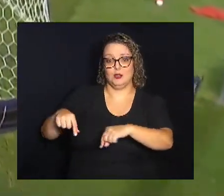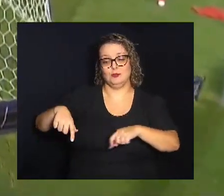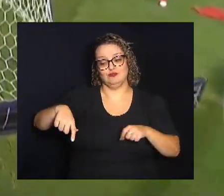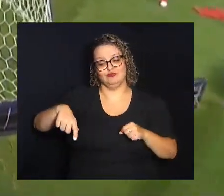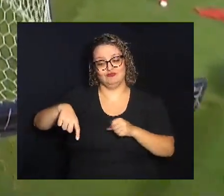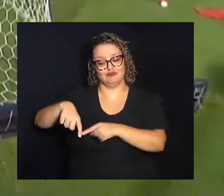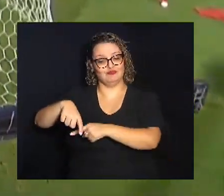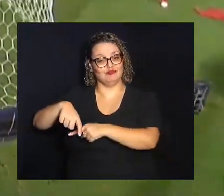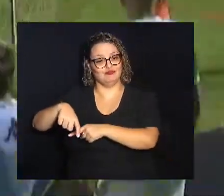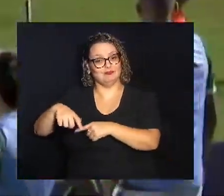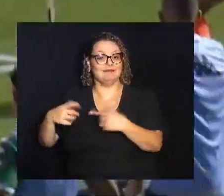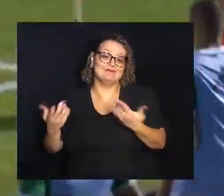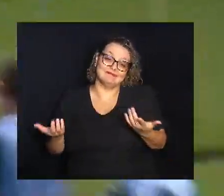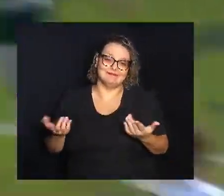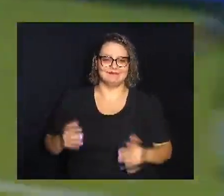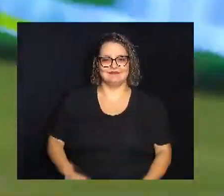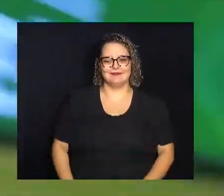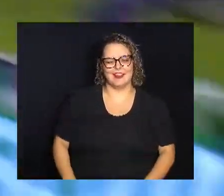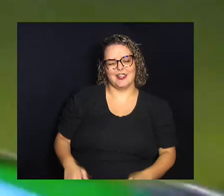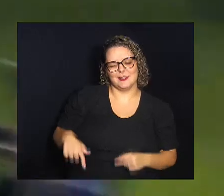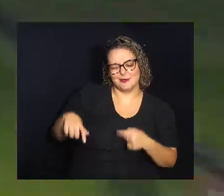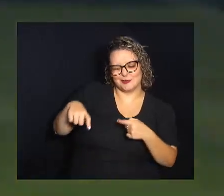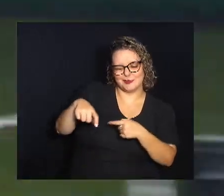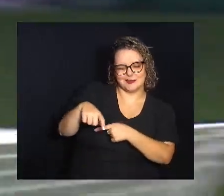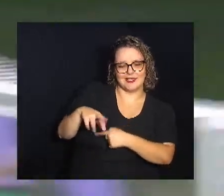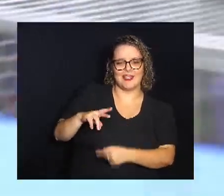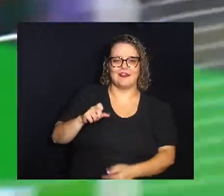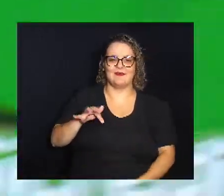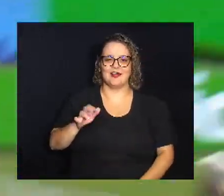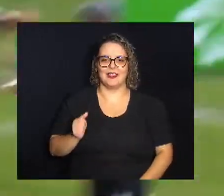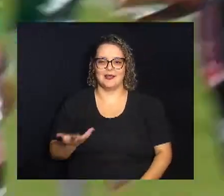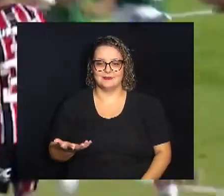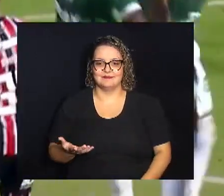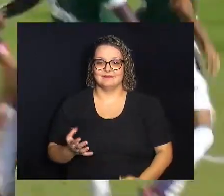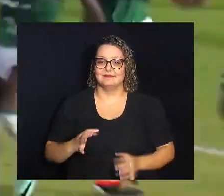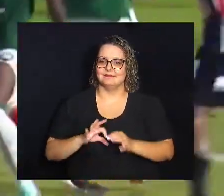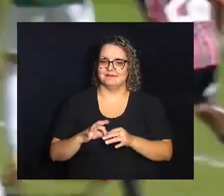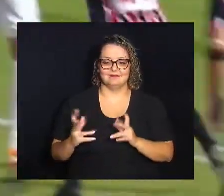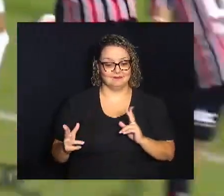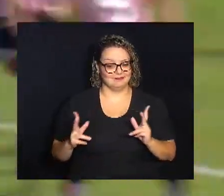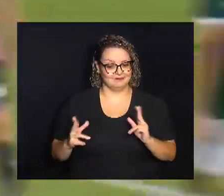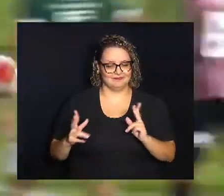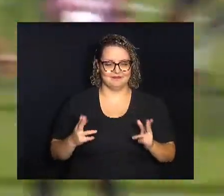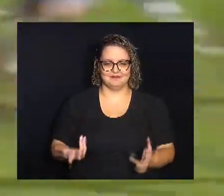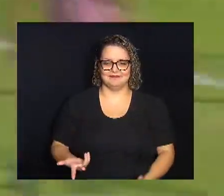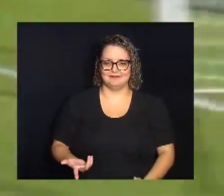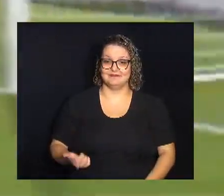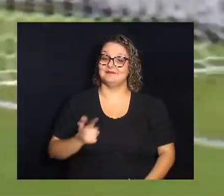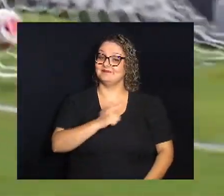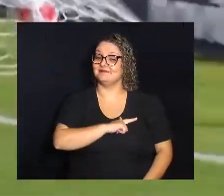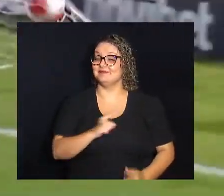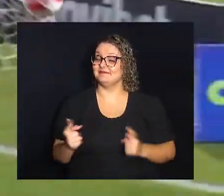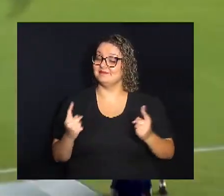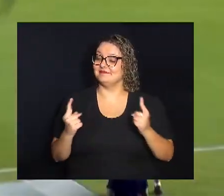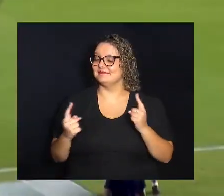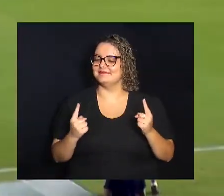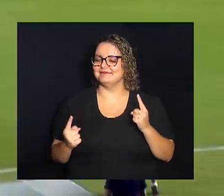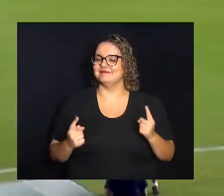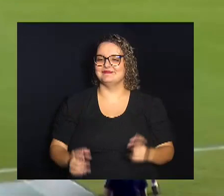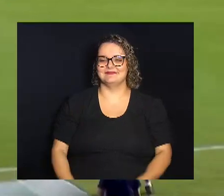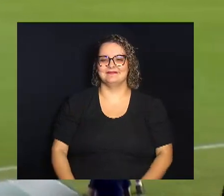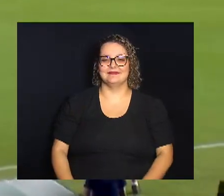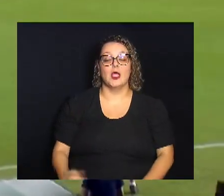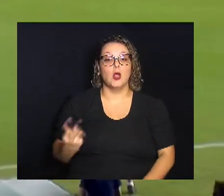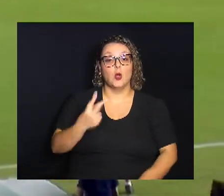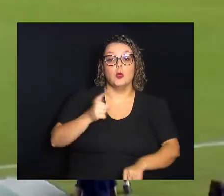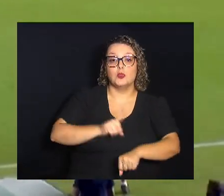se redimiu, jogou no cantinho de Rafael para deixar tudo igual. Gol do Bugre, 1-1. No